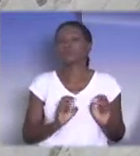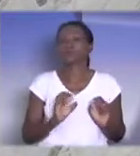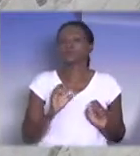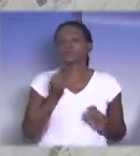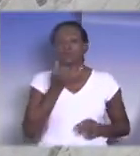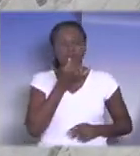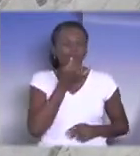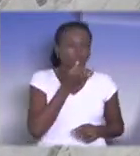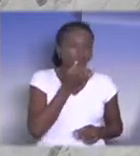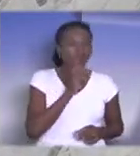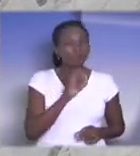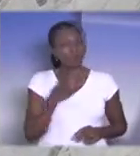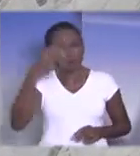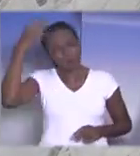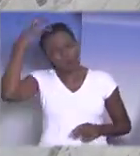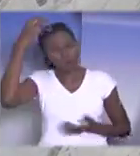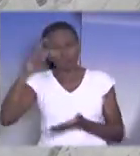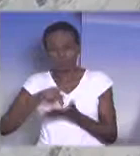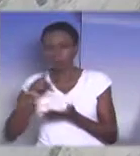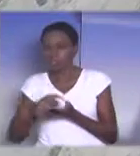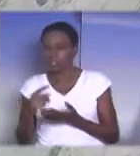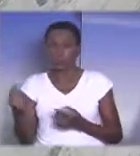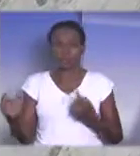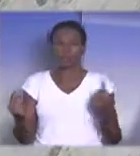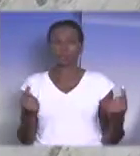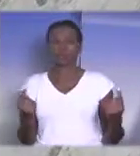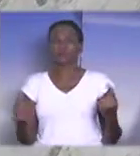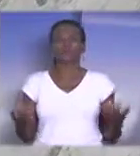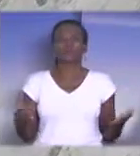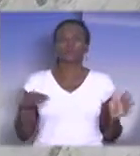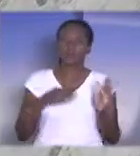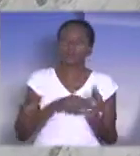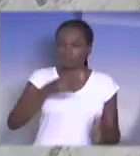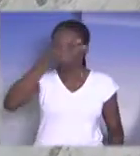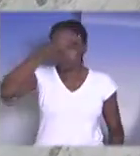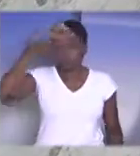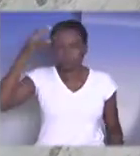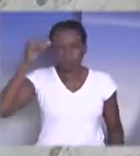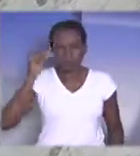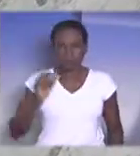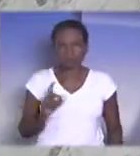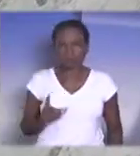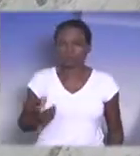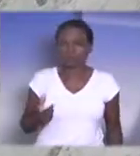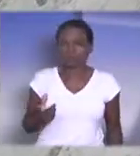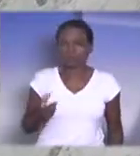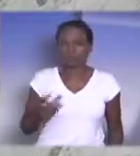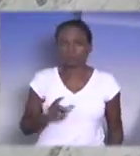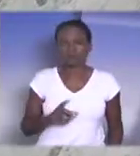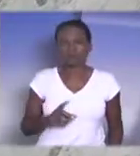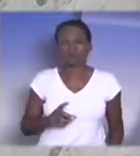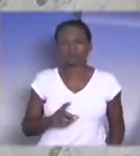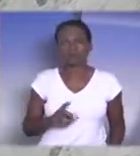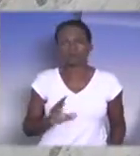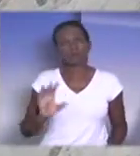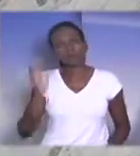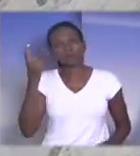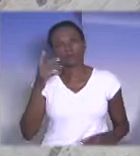ou culpabilidade do motorista ocorreria. Até para efeito, Deus o livre quando acontece um acidente, até para efeito de